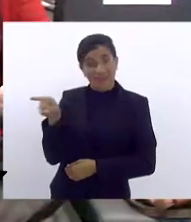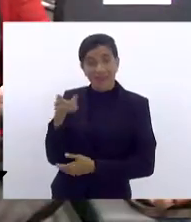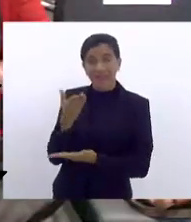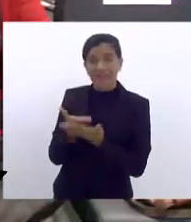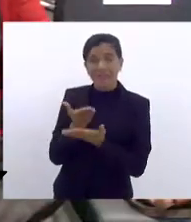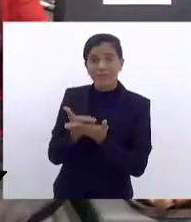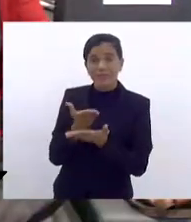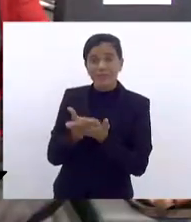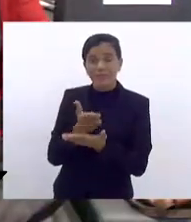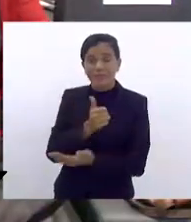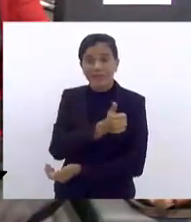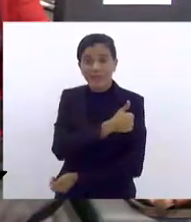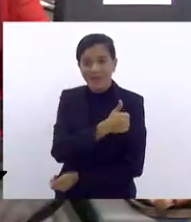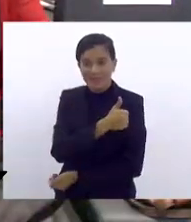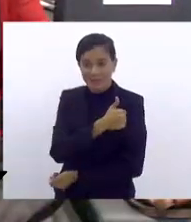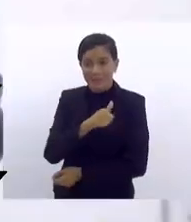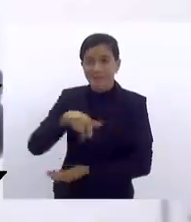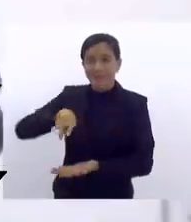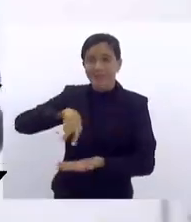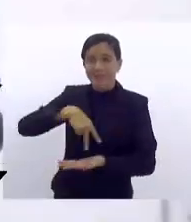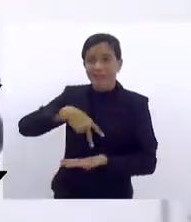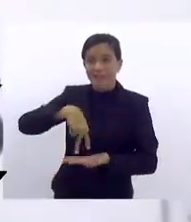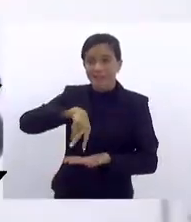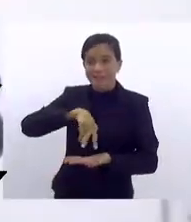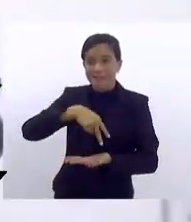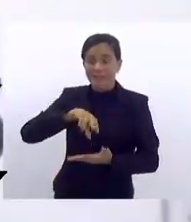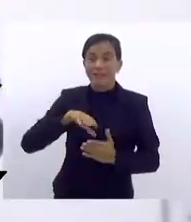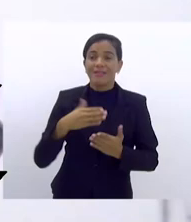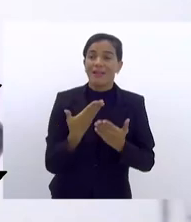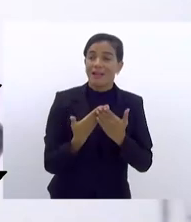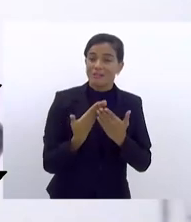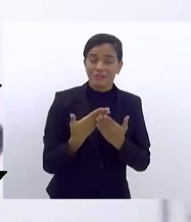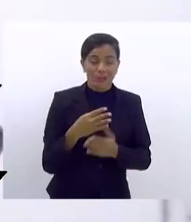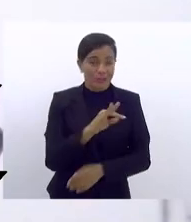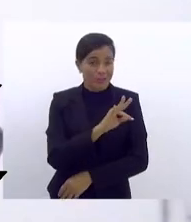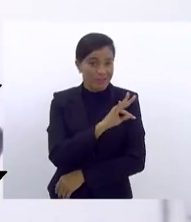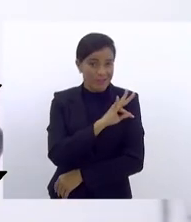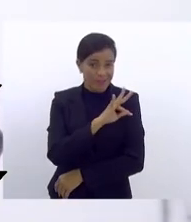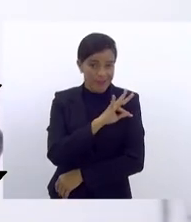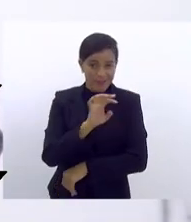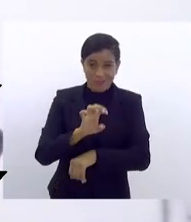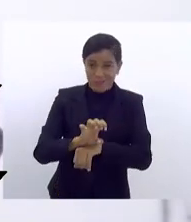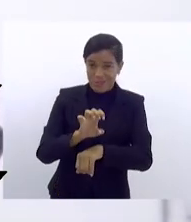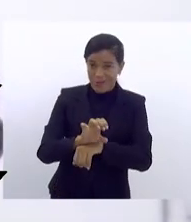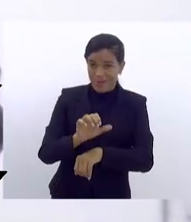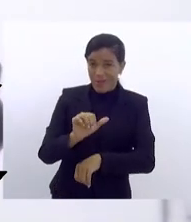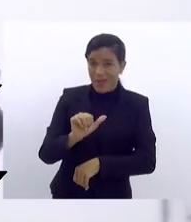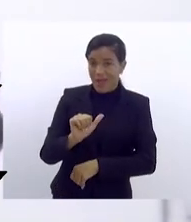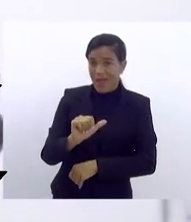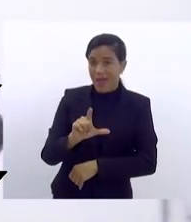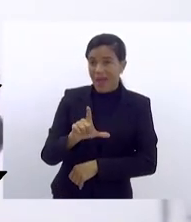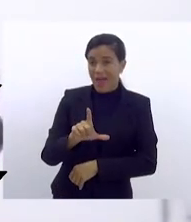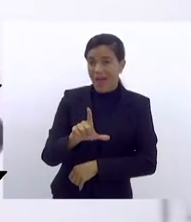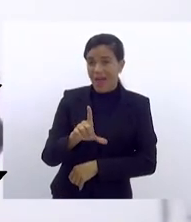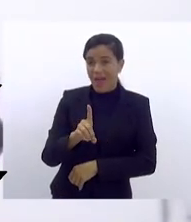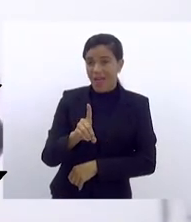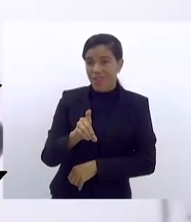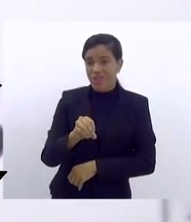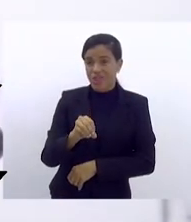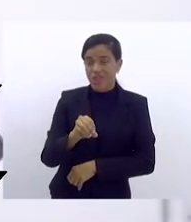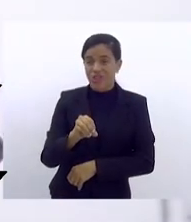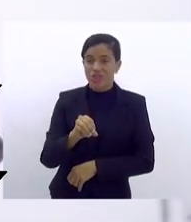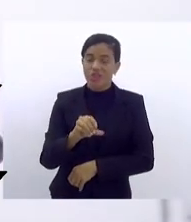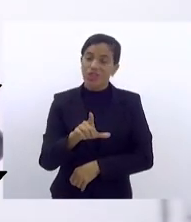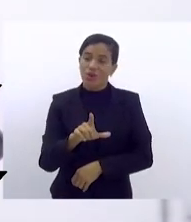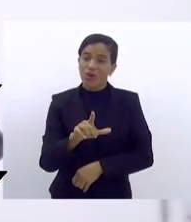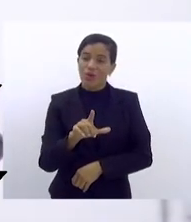é estudante de dança na escola técnica estadual Adolfo Bloch e é